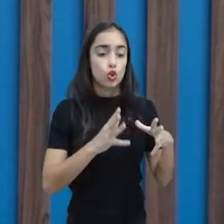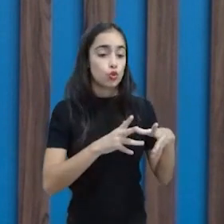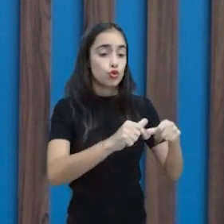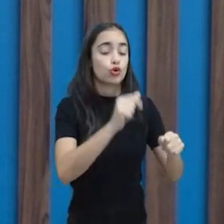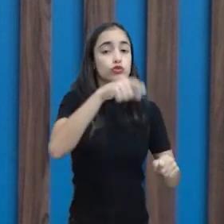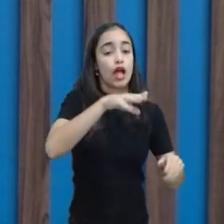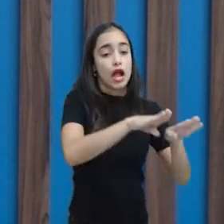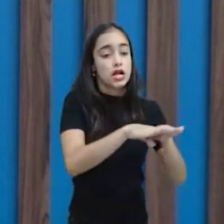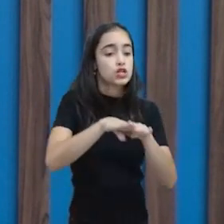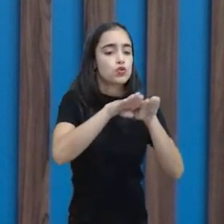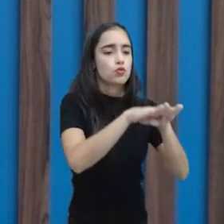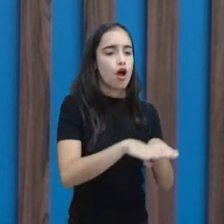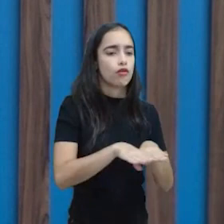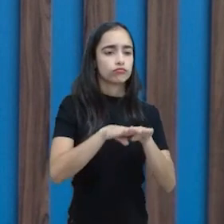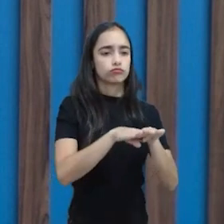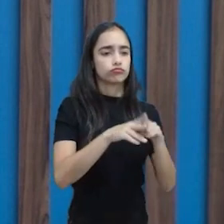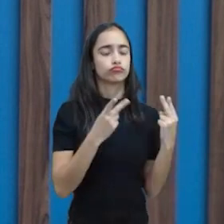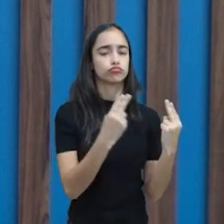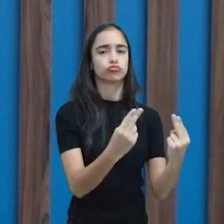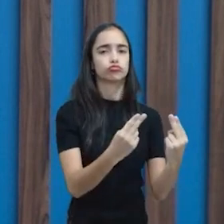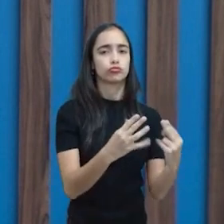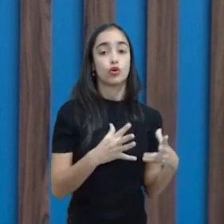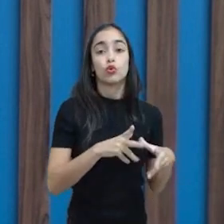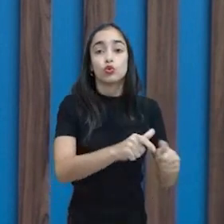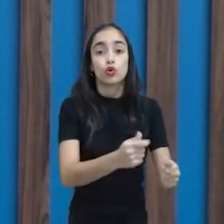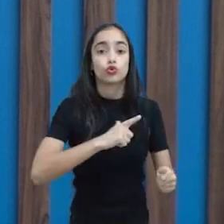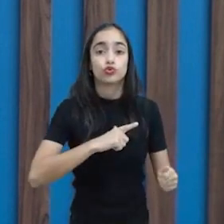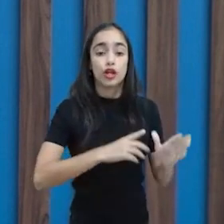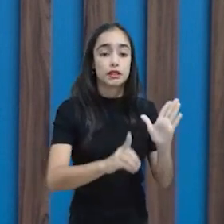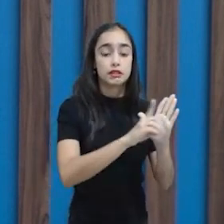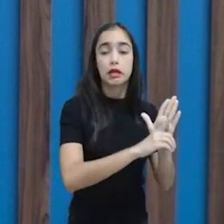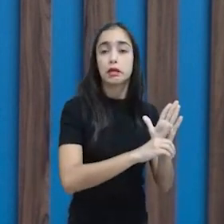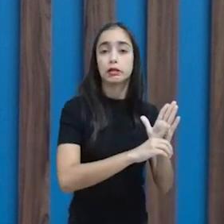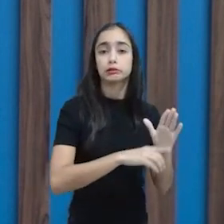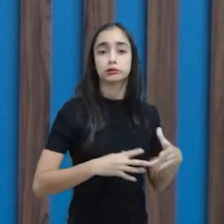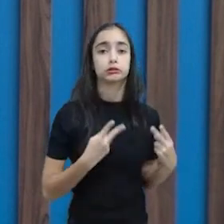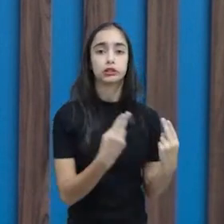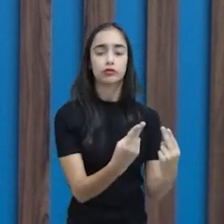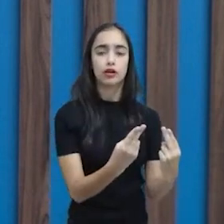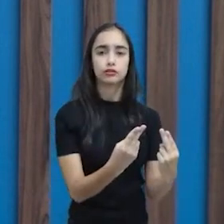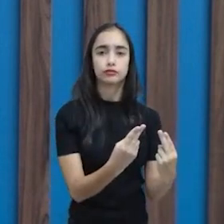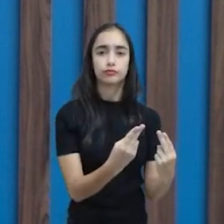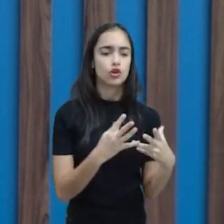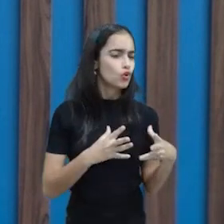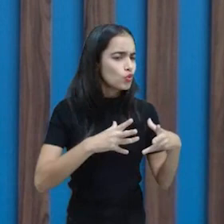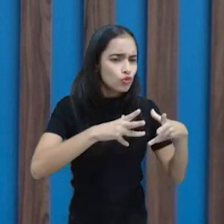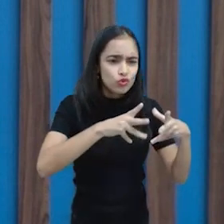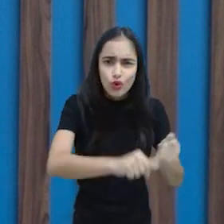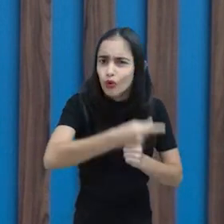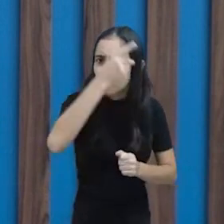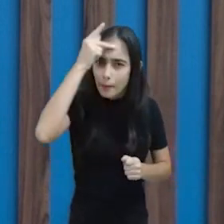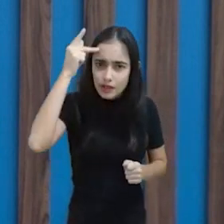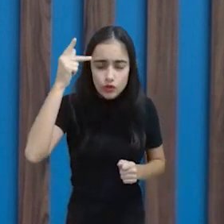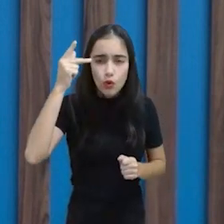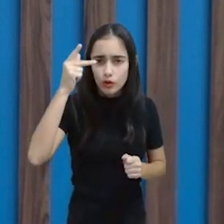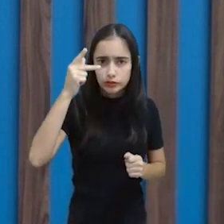iguais, todos temos direitos iguais, isso inclui, logicamente, indígenas, quilombolas, né? A raça negra como